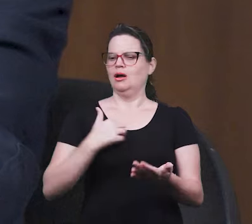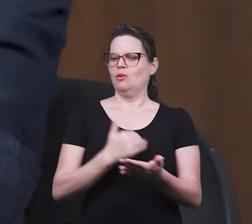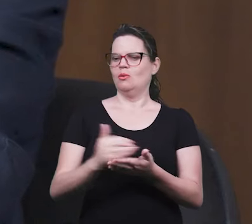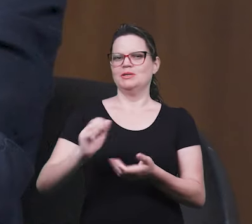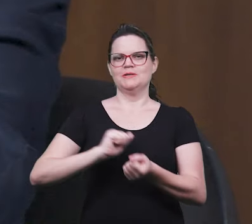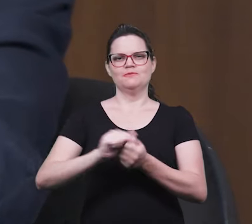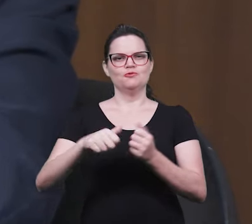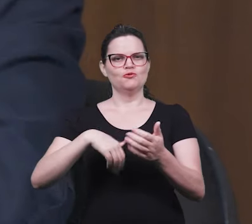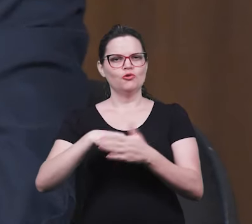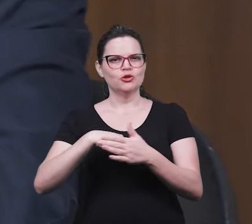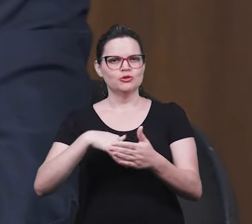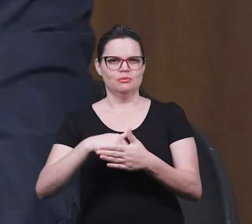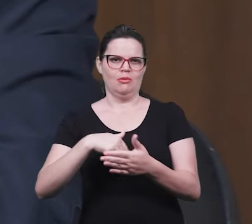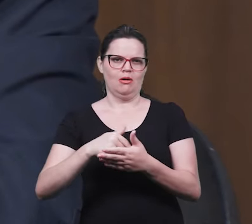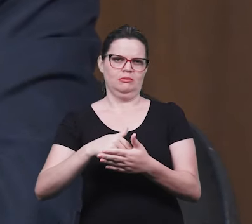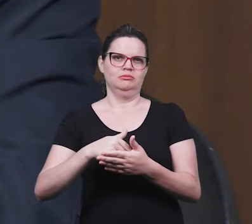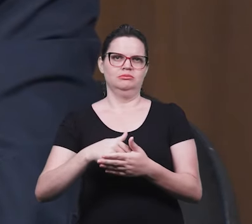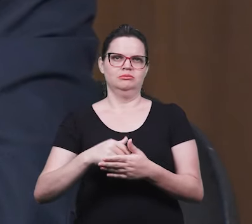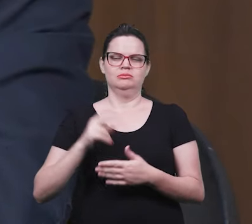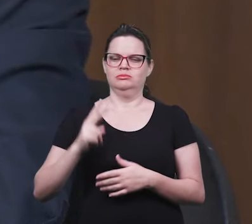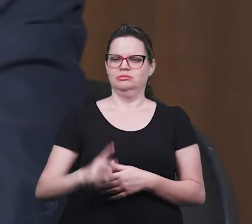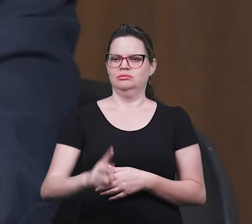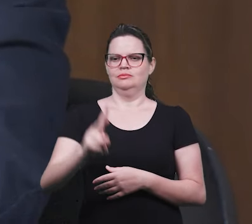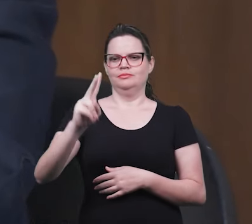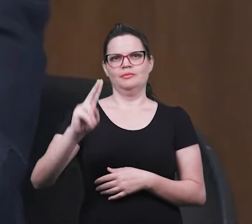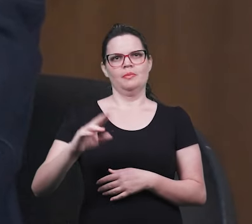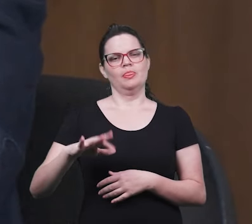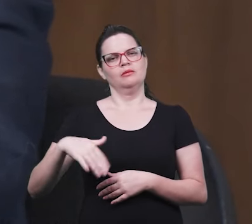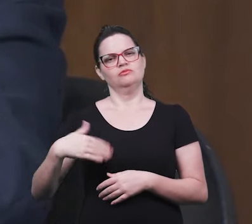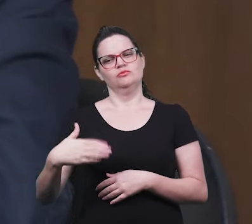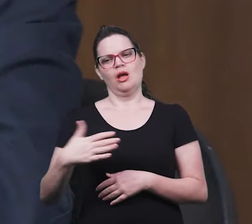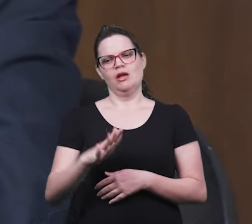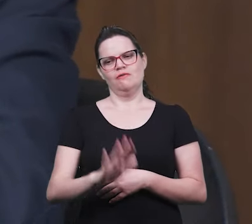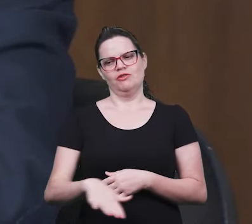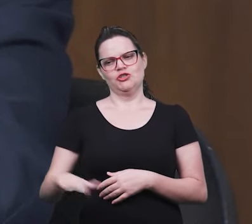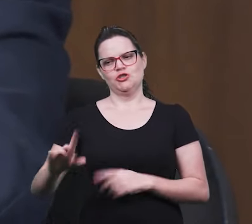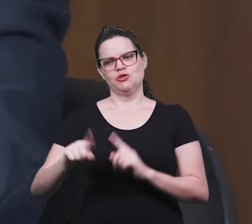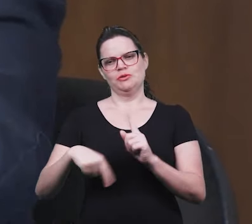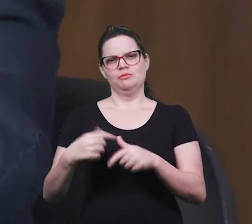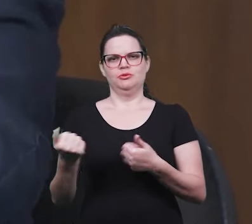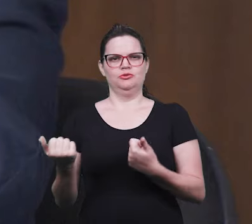muito, muito cedo, né? Jogava no infantil até chegar no juvenil e tal.